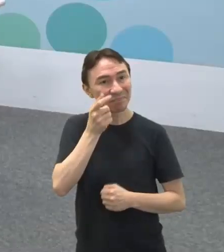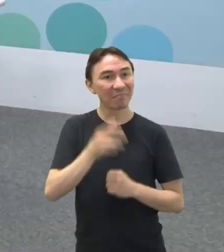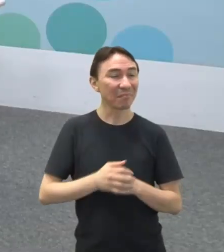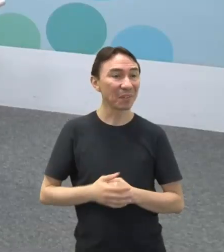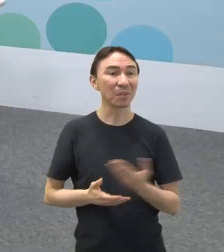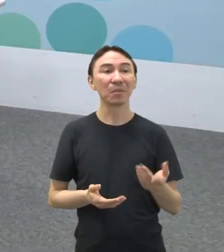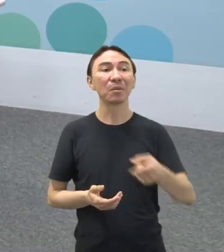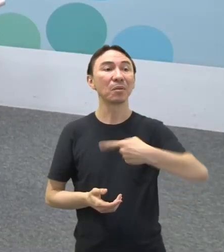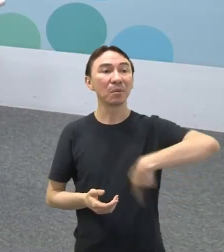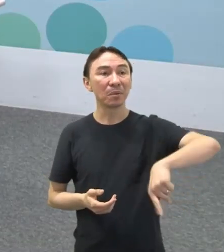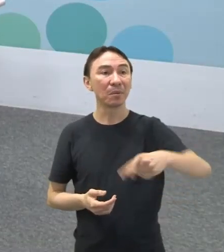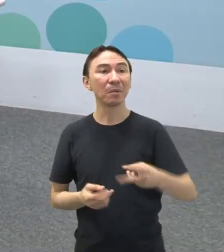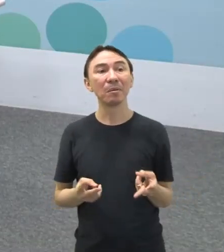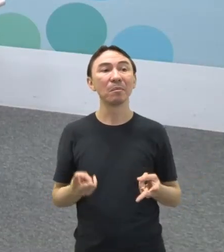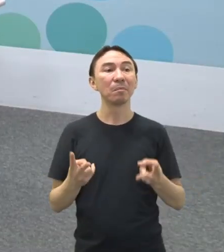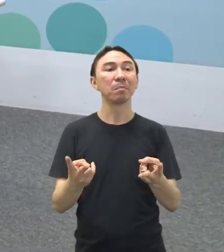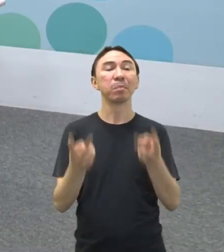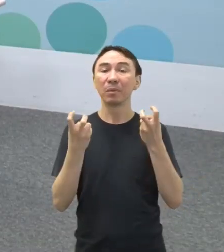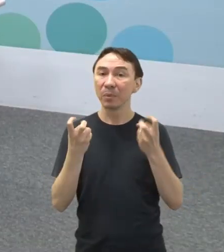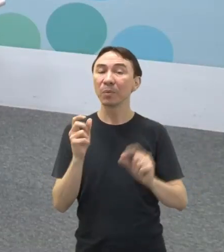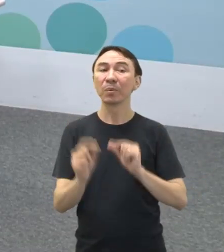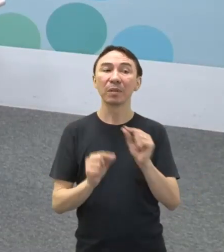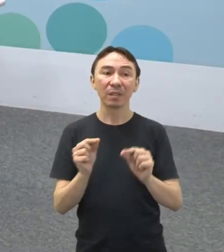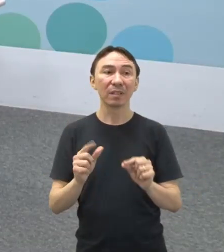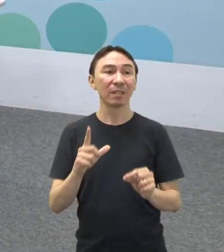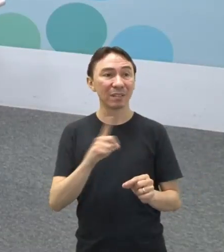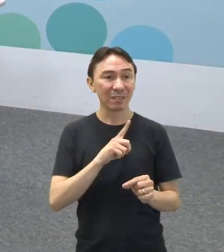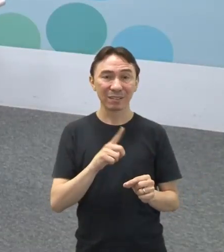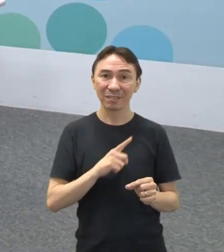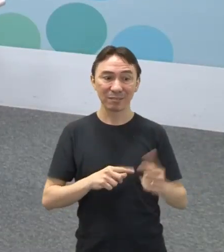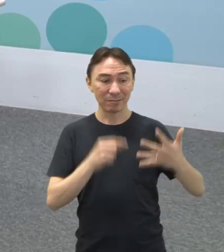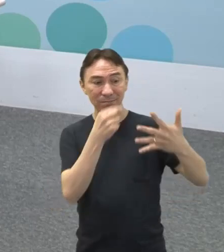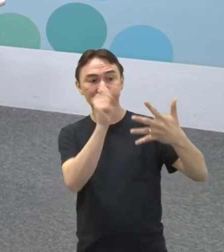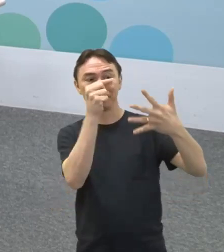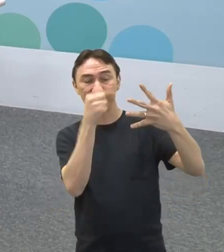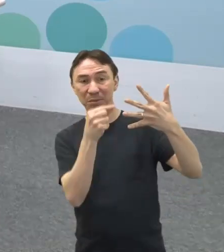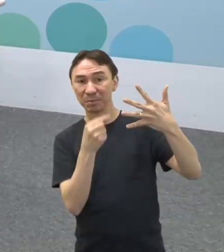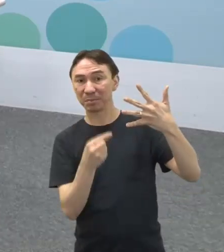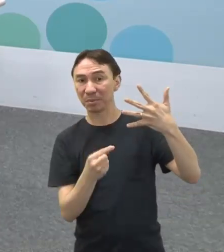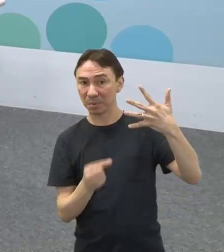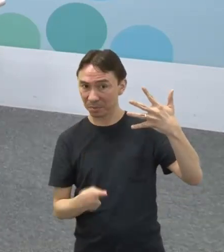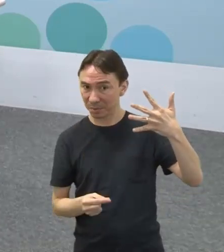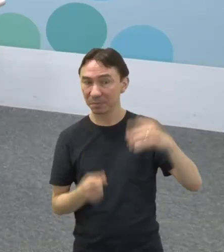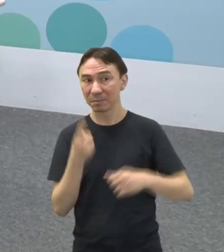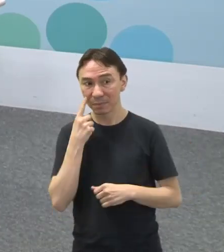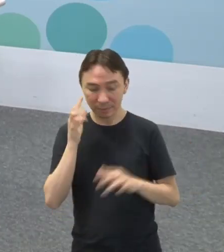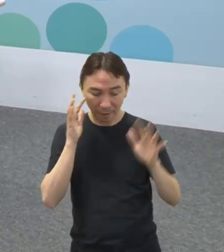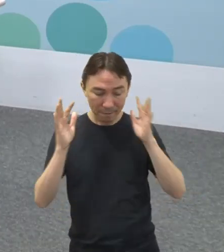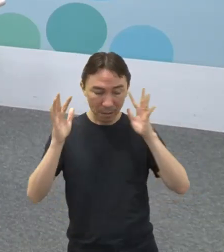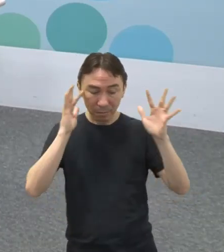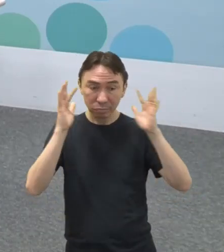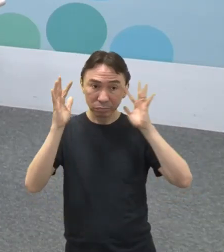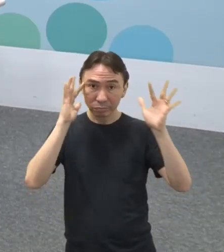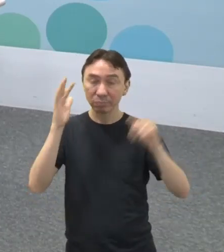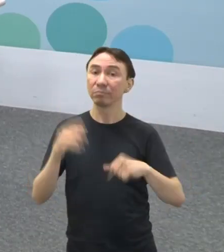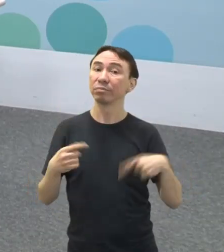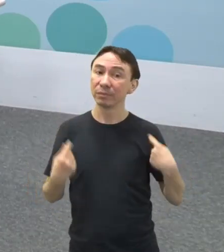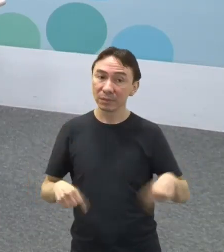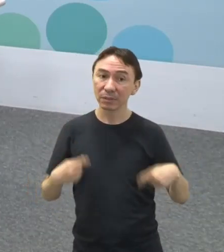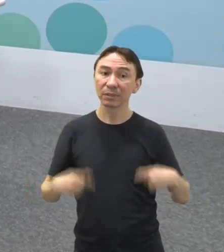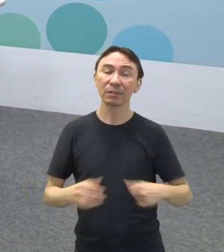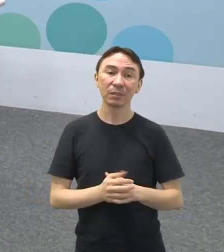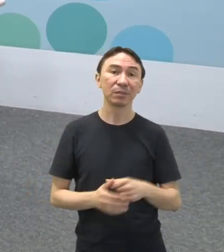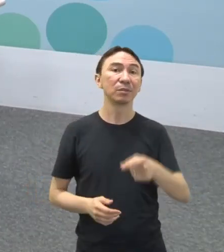perceber que são diversos os critérios que a gente precisa utilizar né que os livros a refletir esperar ninguém poderá